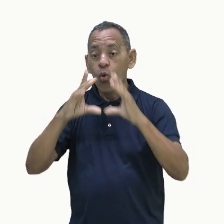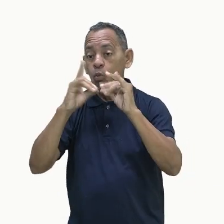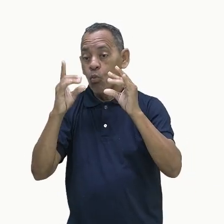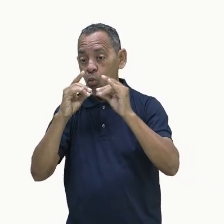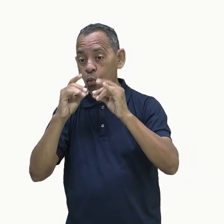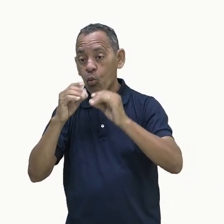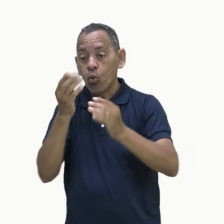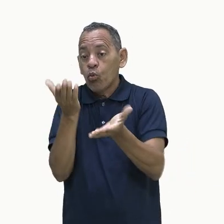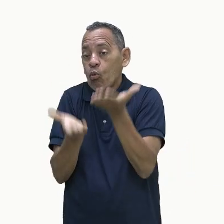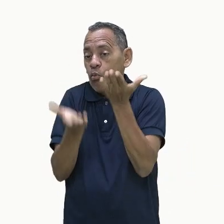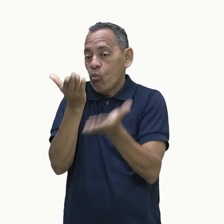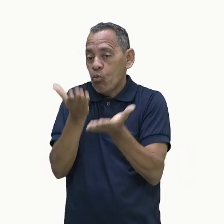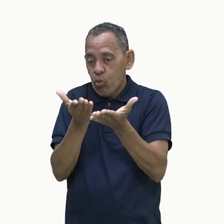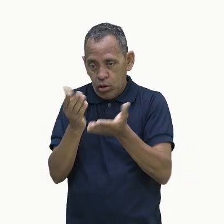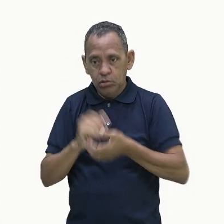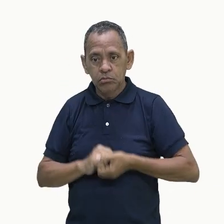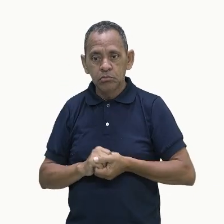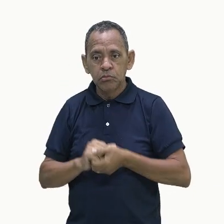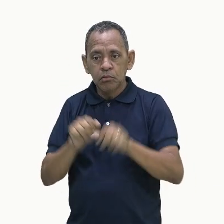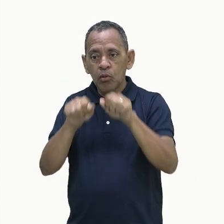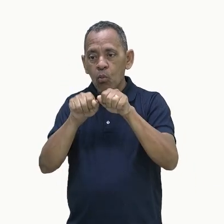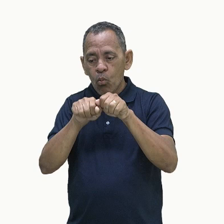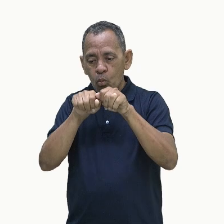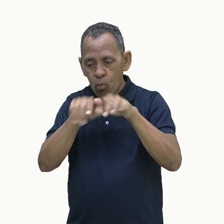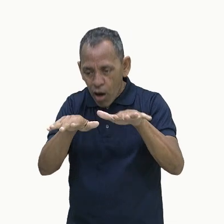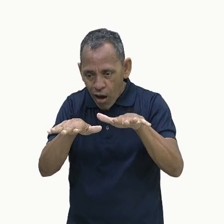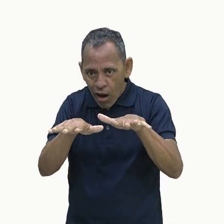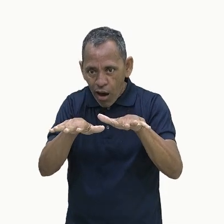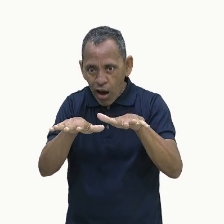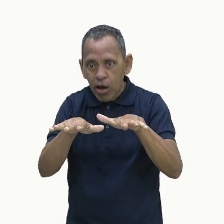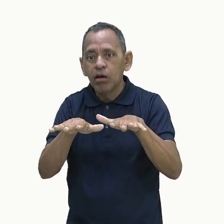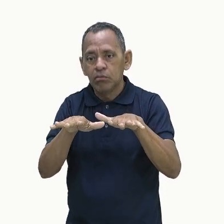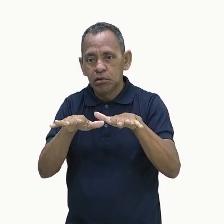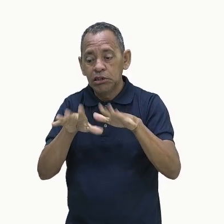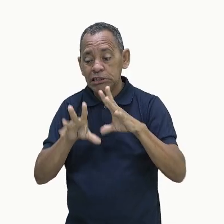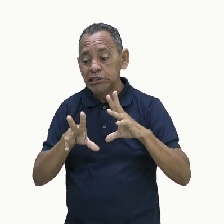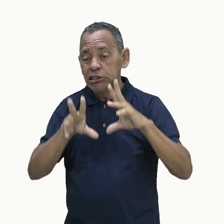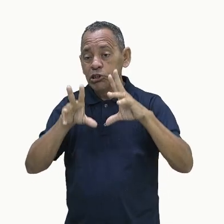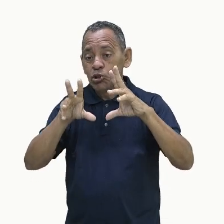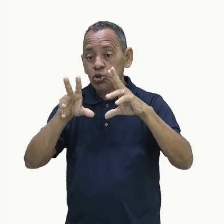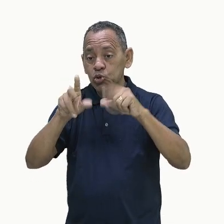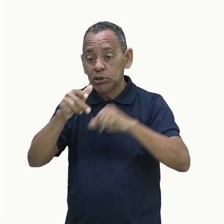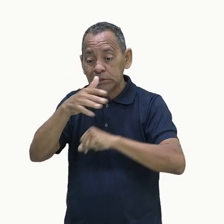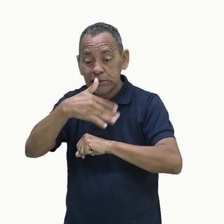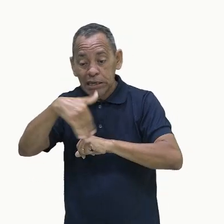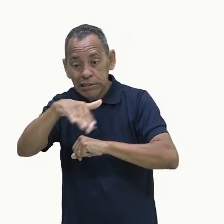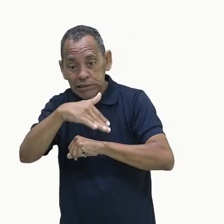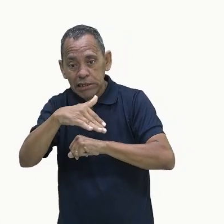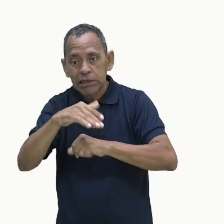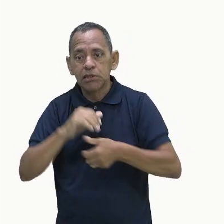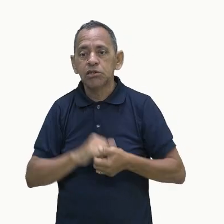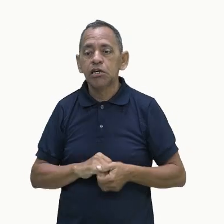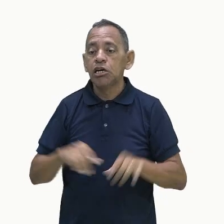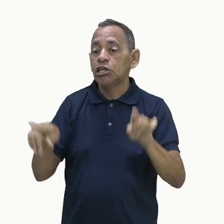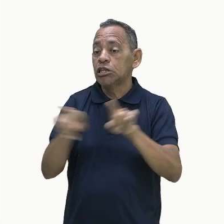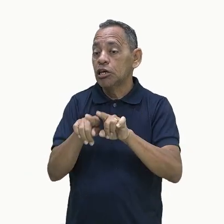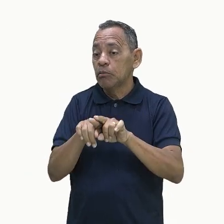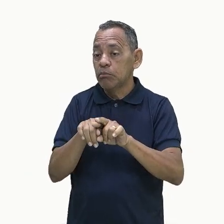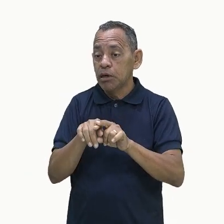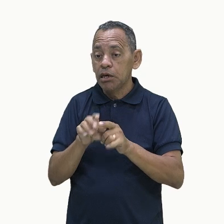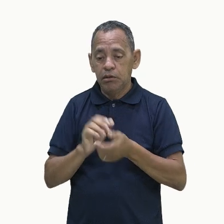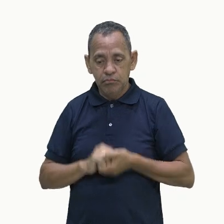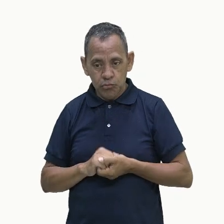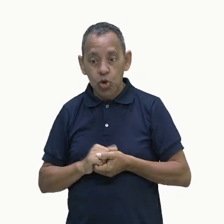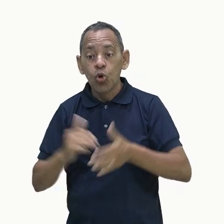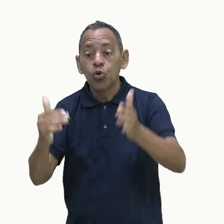transmite-se integralmente a todos os pontos do fluido e às paredes do seu recipiente. Então,